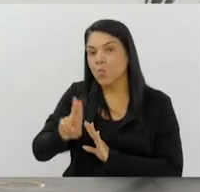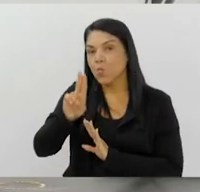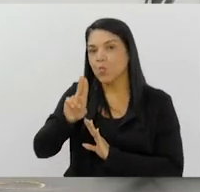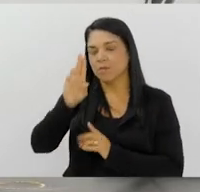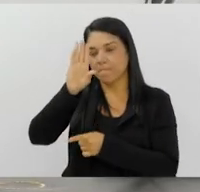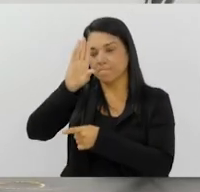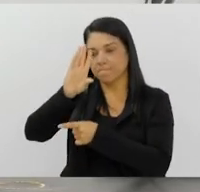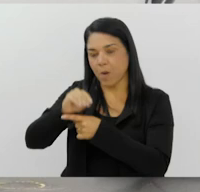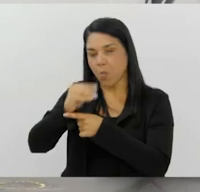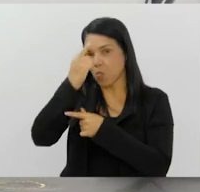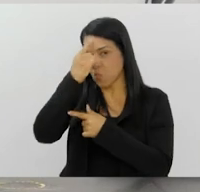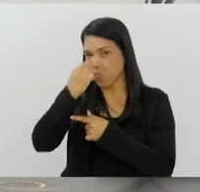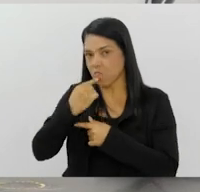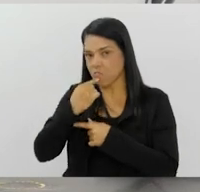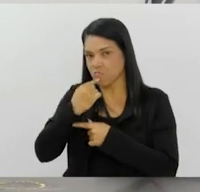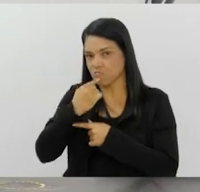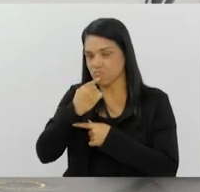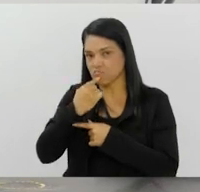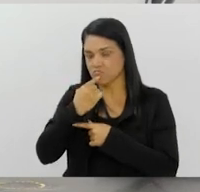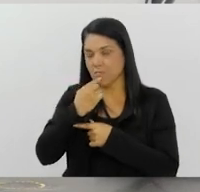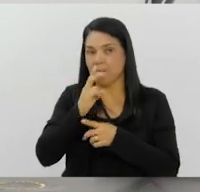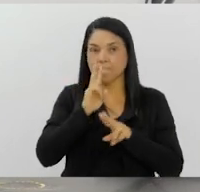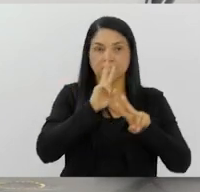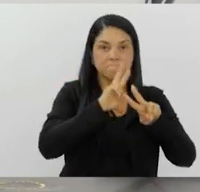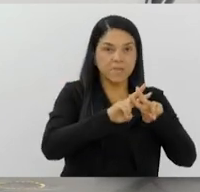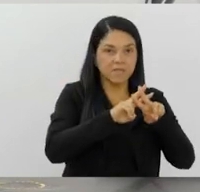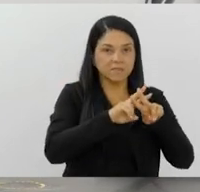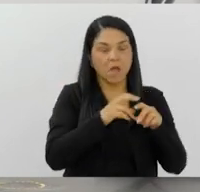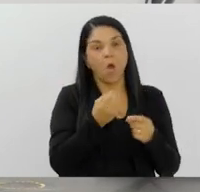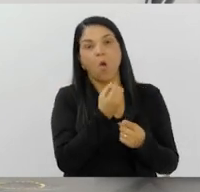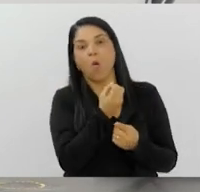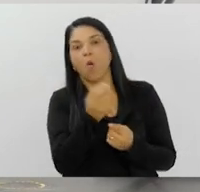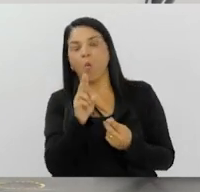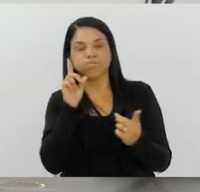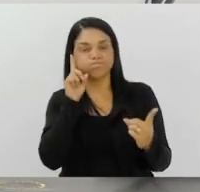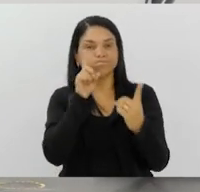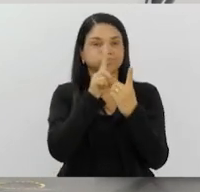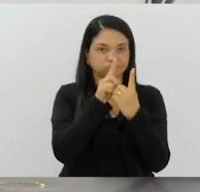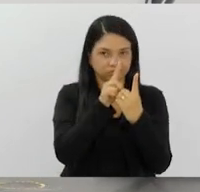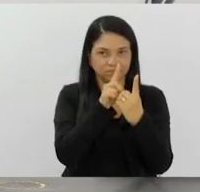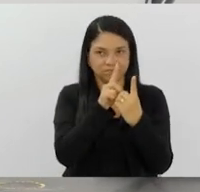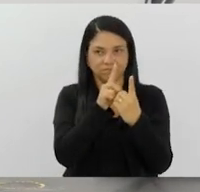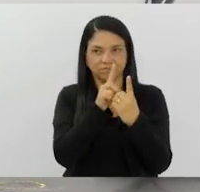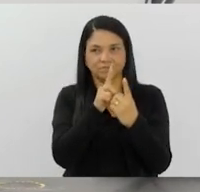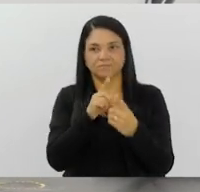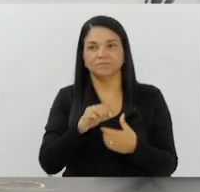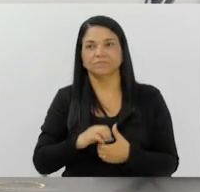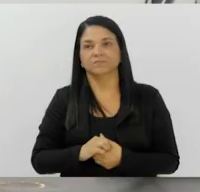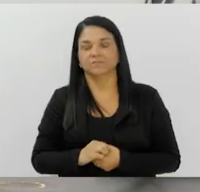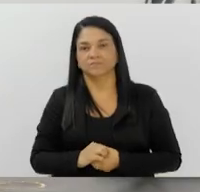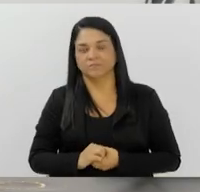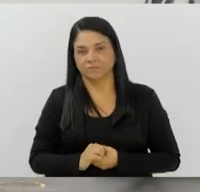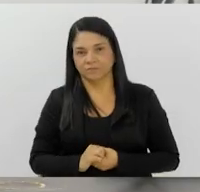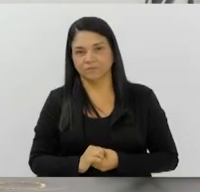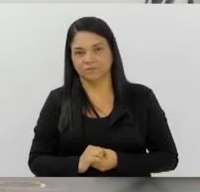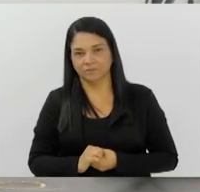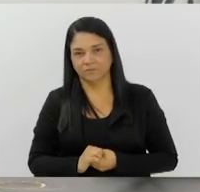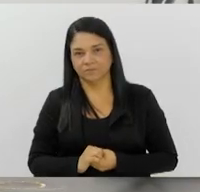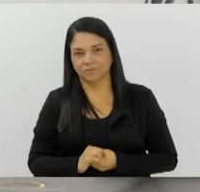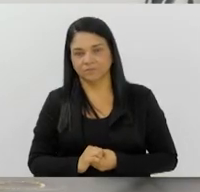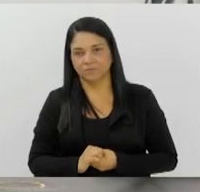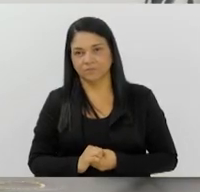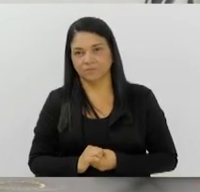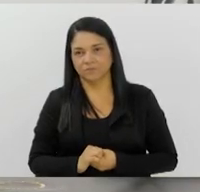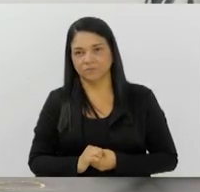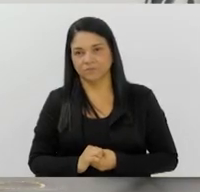são os crimes que as pessoas são presas são abordadas ele chegou a comentar um Peg mas ele comentou crimes de onas questão não sei